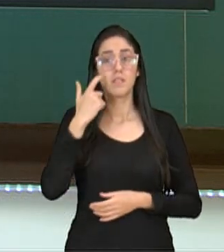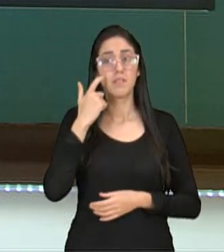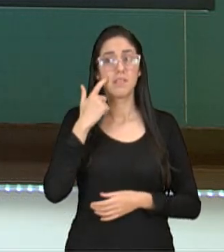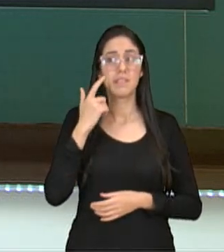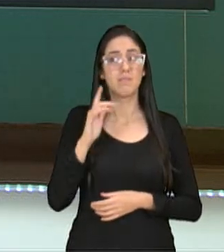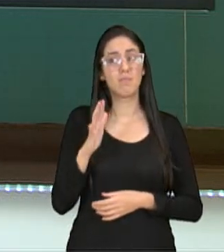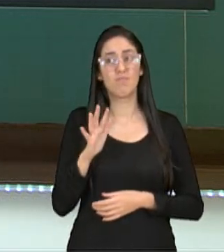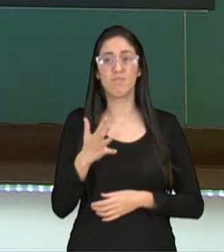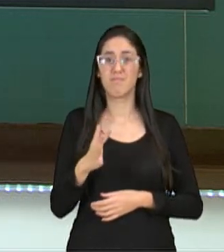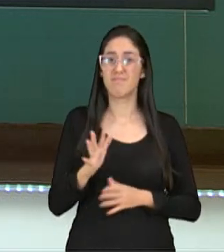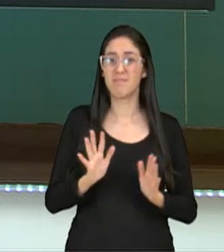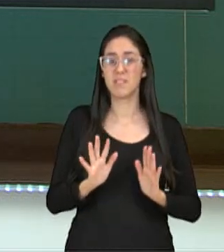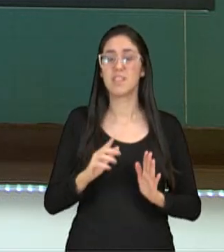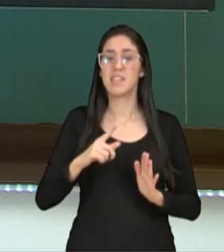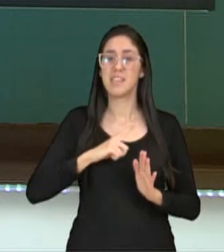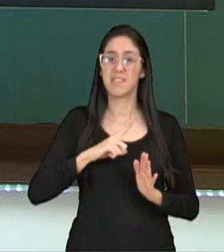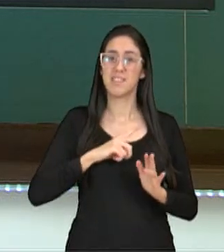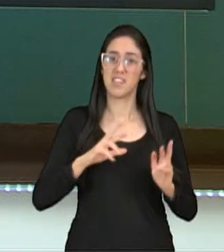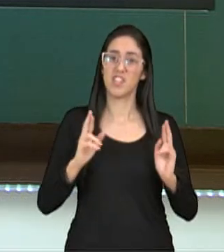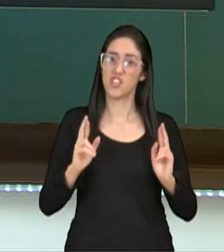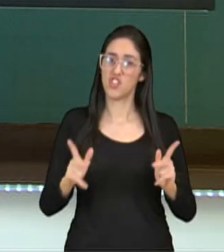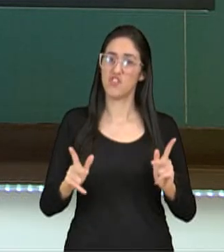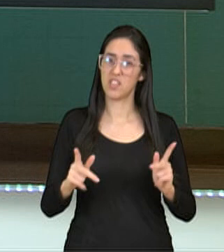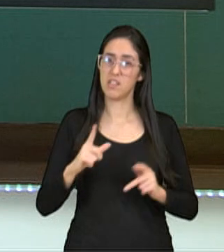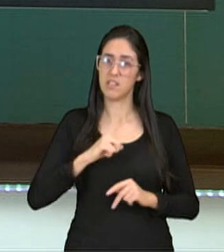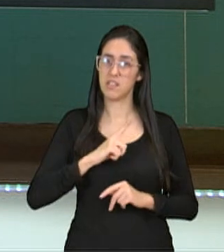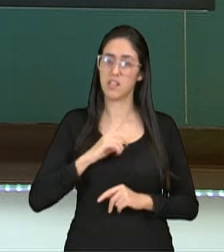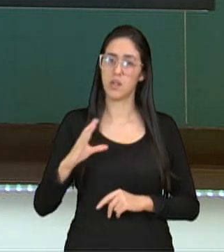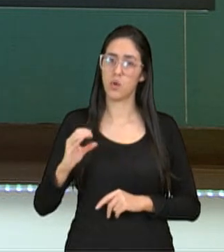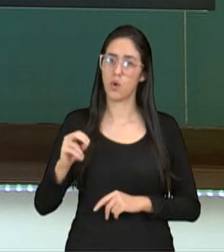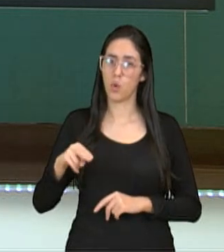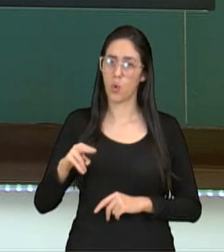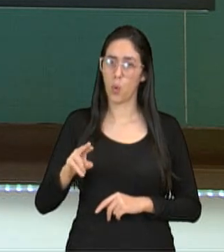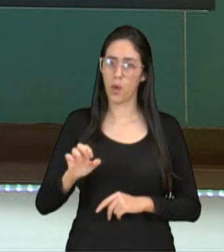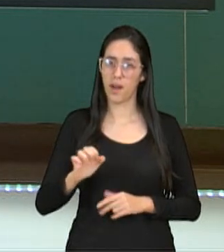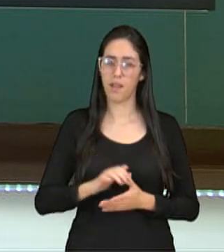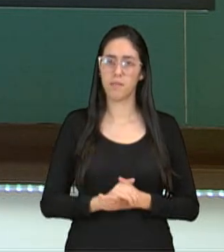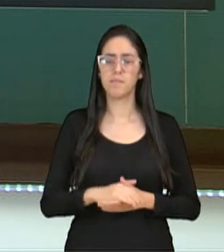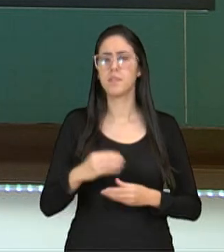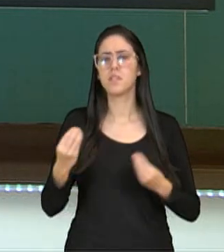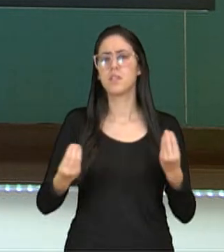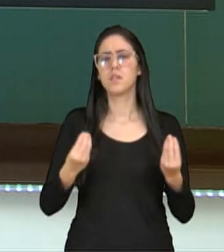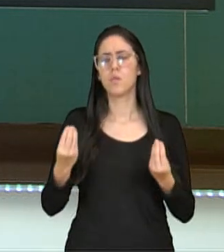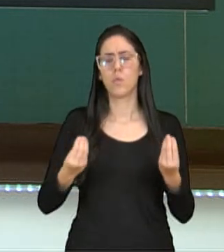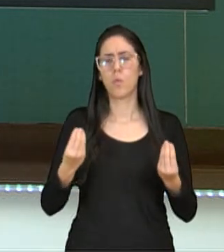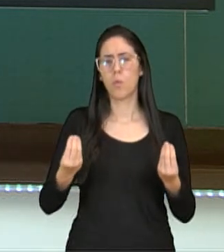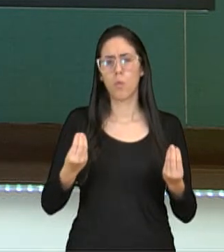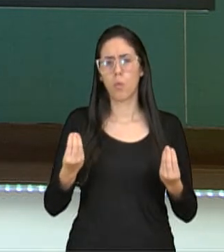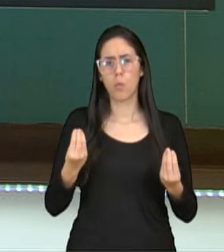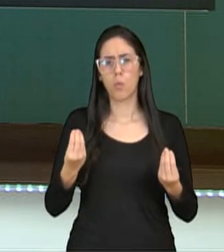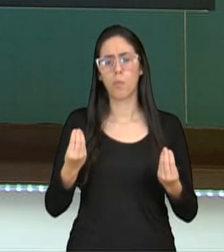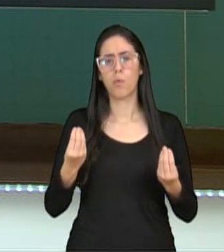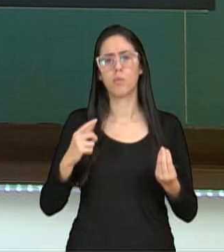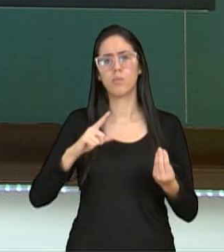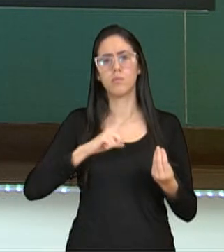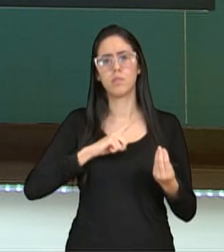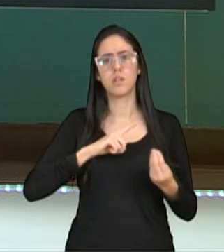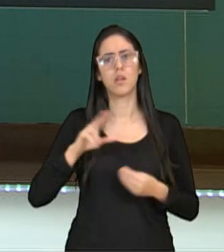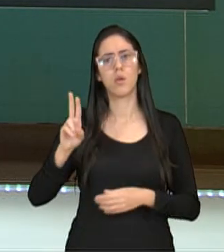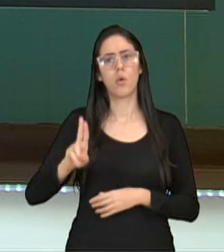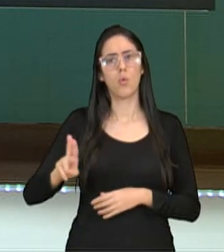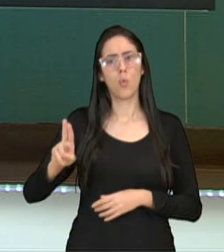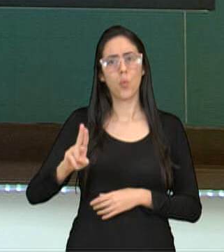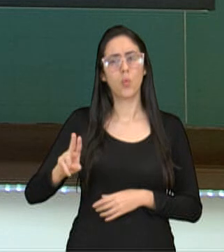bem assim, nós vamos ter uma pequena diferença quando a gente trabalha com cone. Em que situações nós vamos ter a utilização